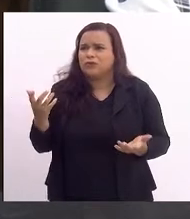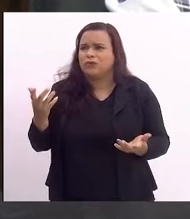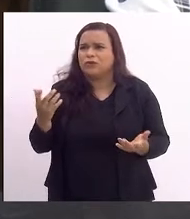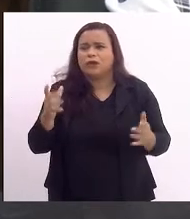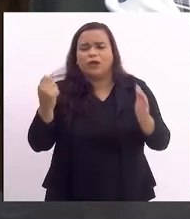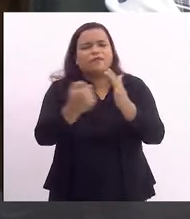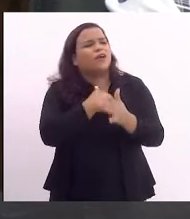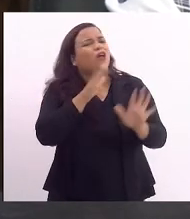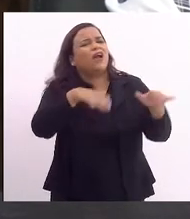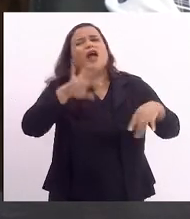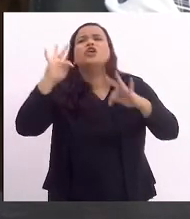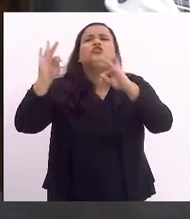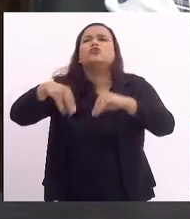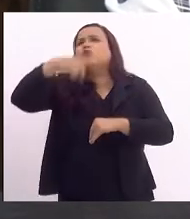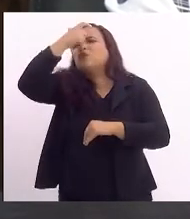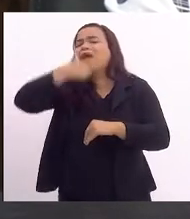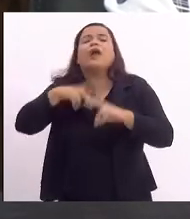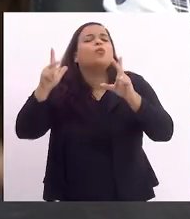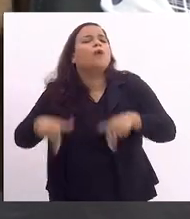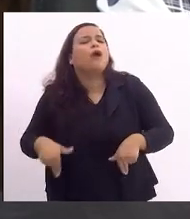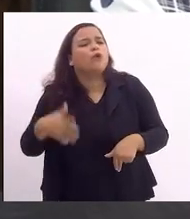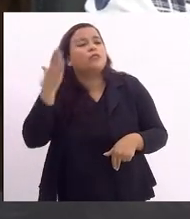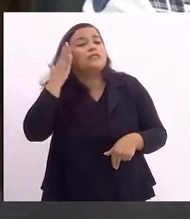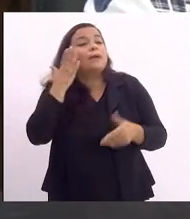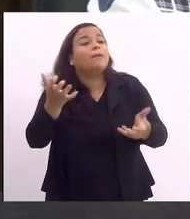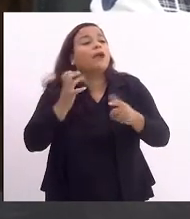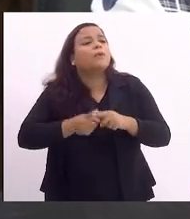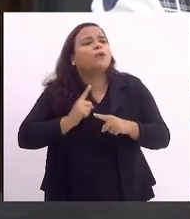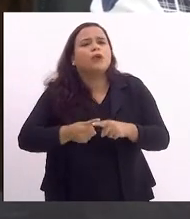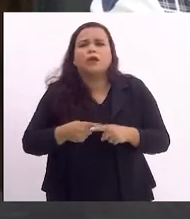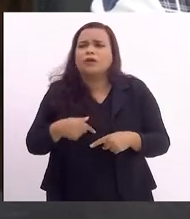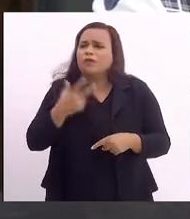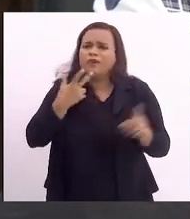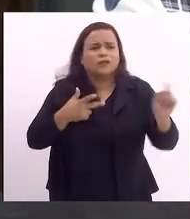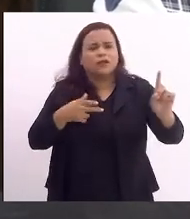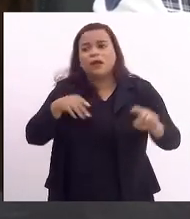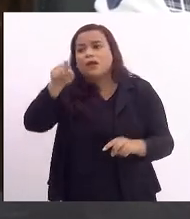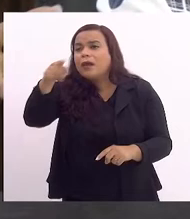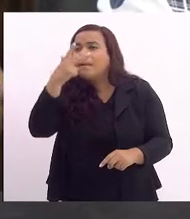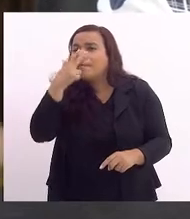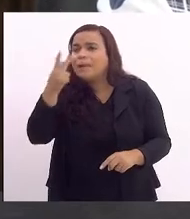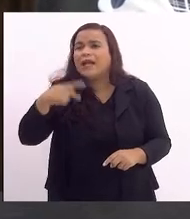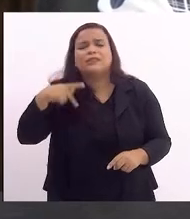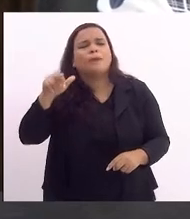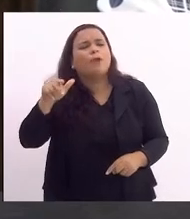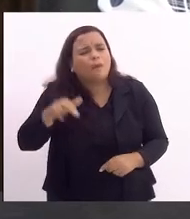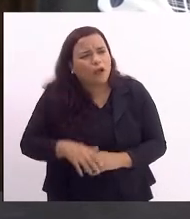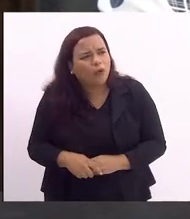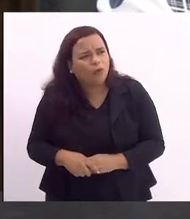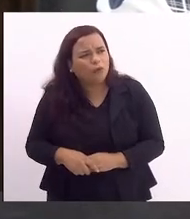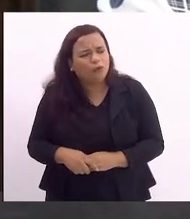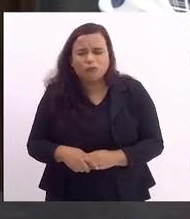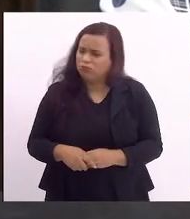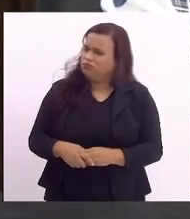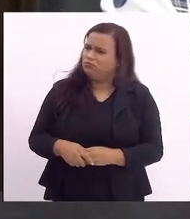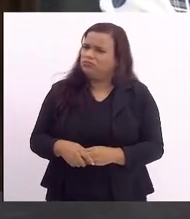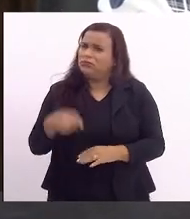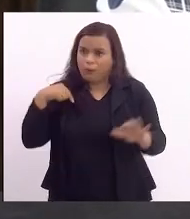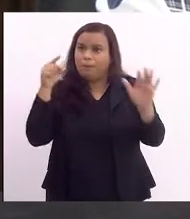saber? Já te roubaram? Eu falei, não. É porque aquele ali parece meu irmão. E eu perguntei, como é que vocês tiram a foto?